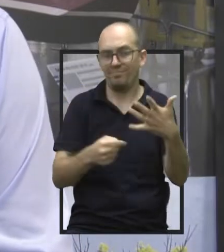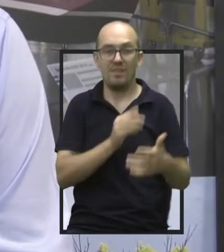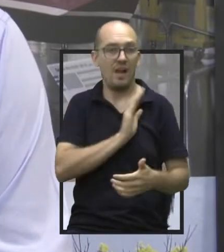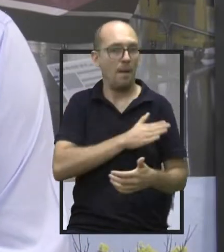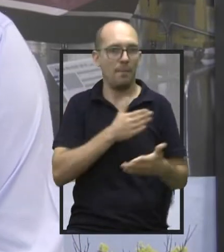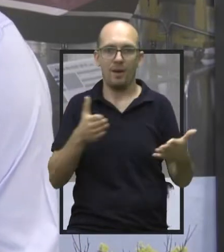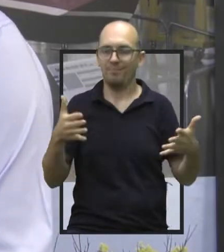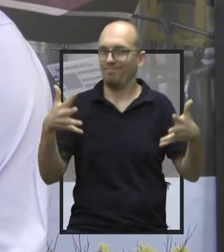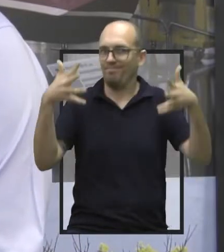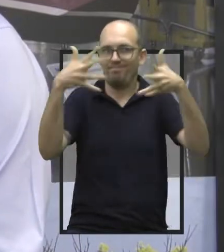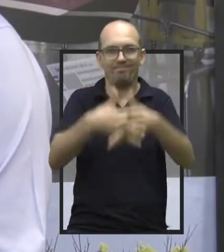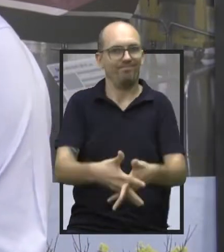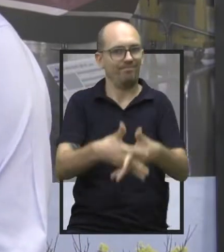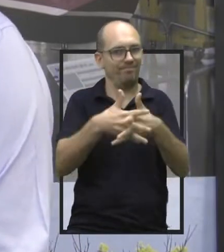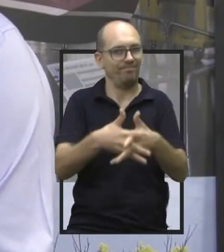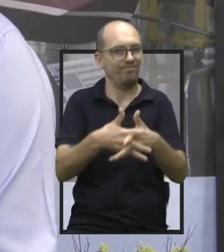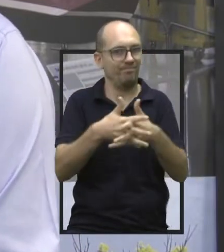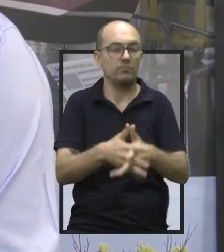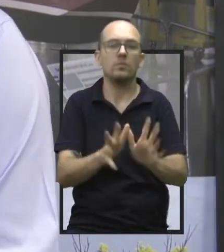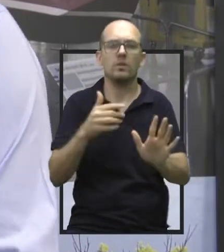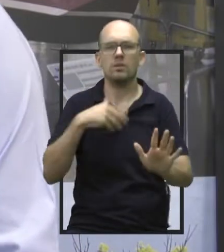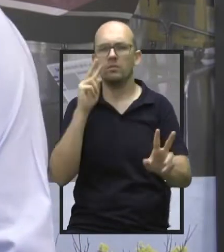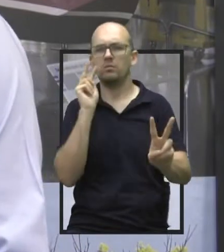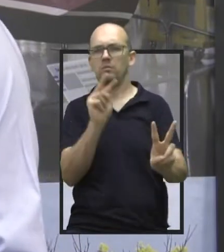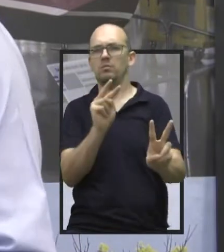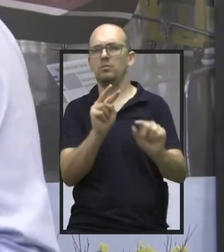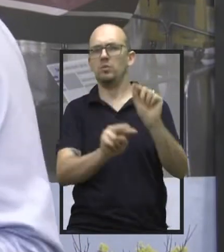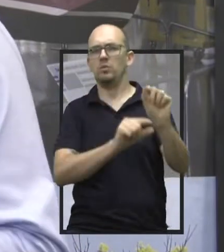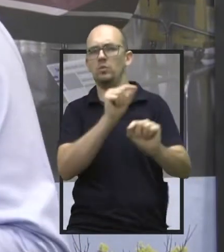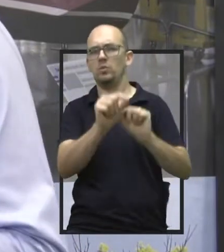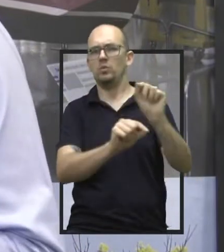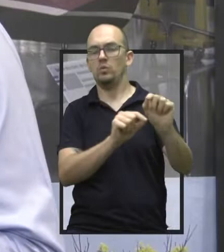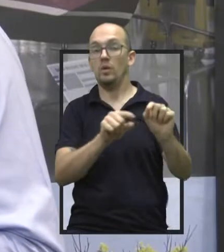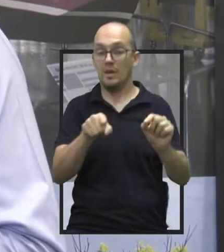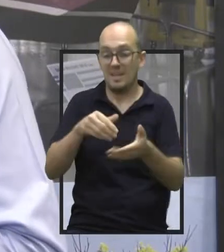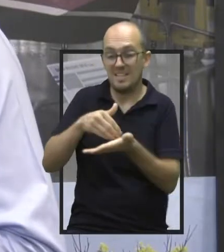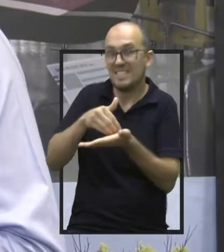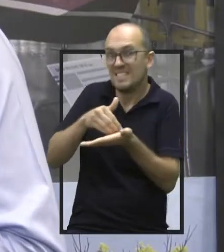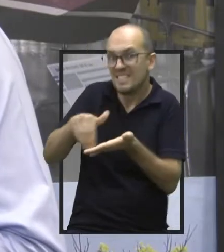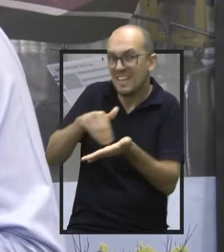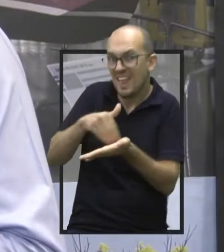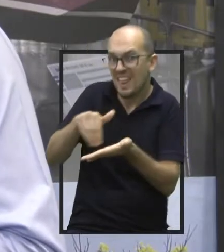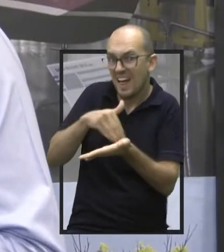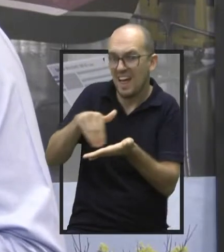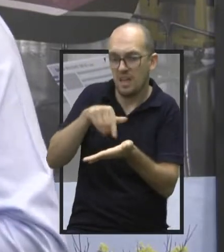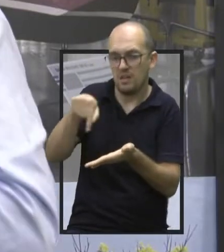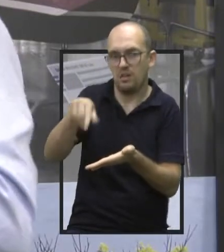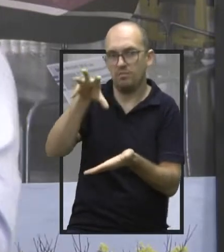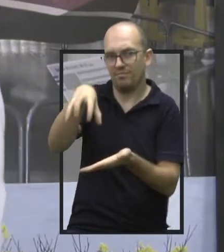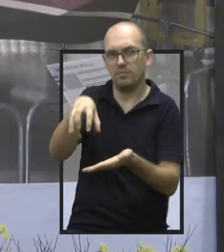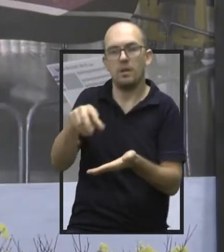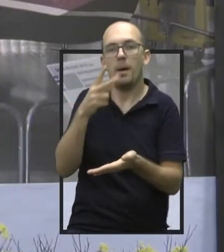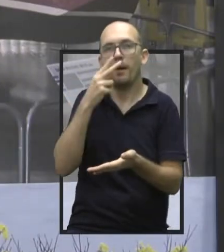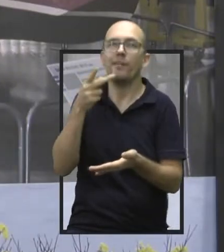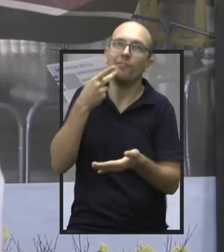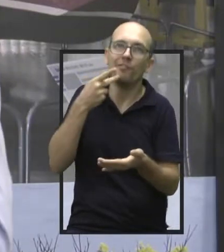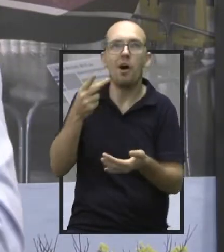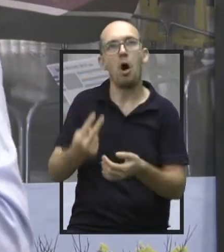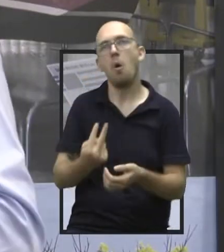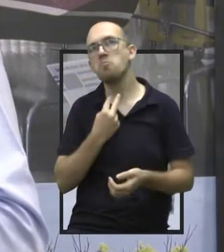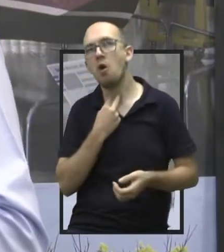situação crítica. E o que eu vejo ali? A secretaria, ela não quer, vamos dizer, ela fala que não pode